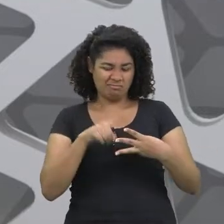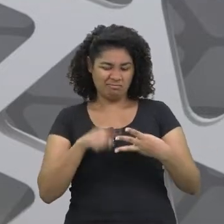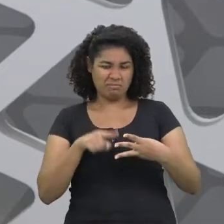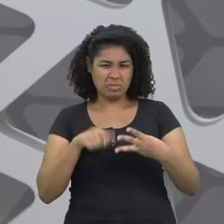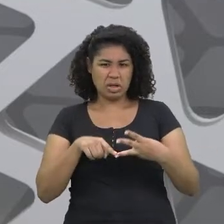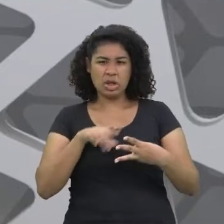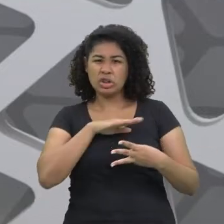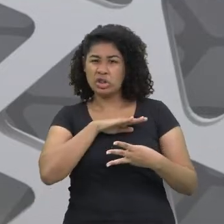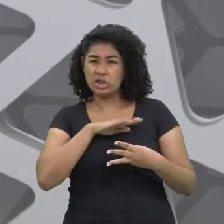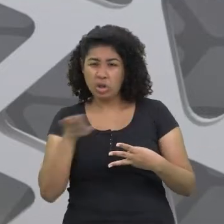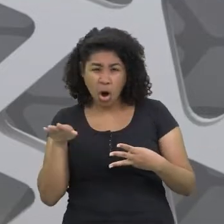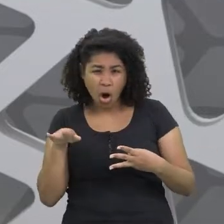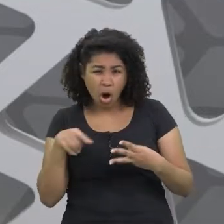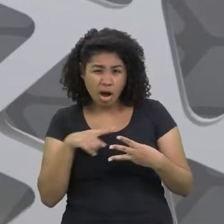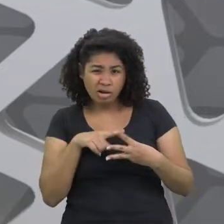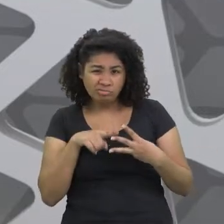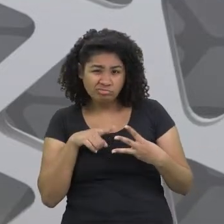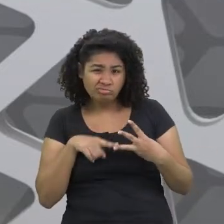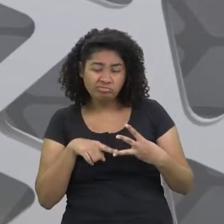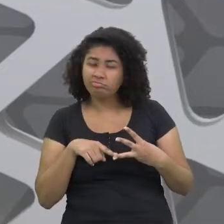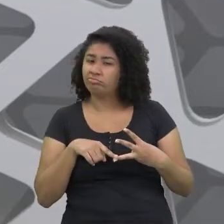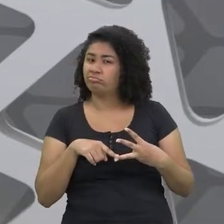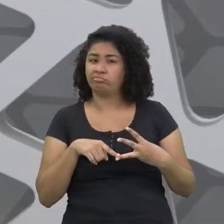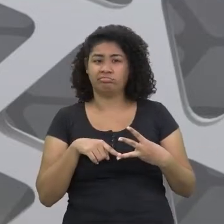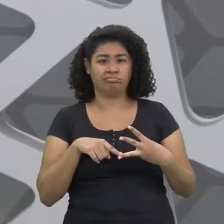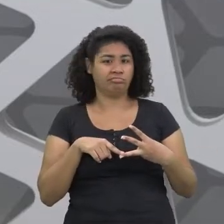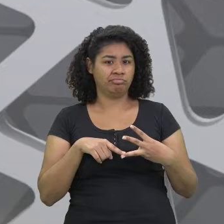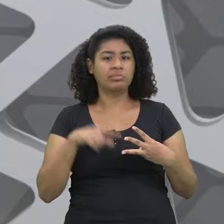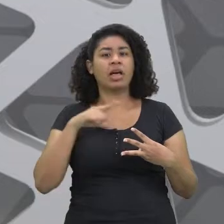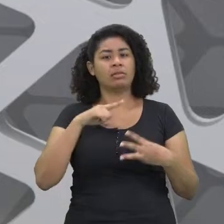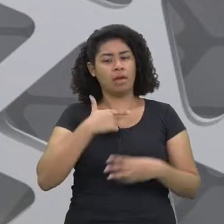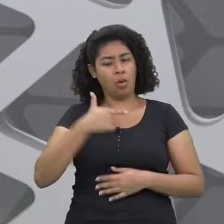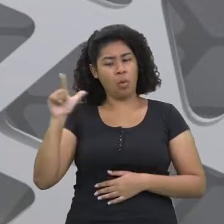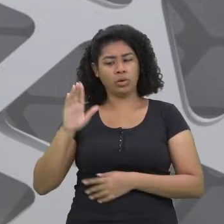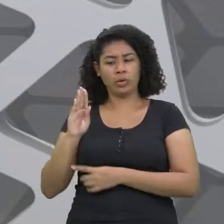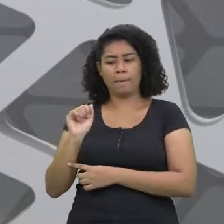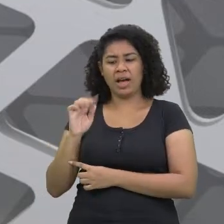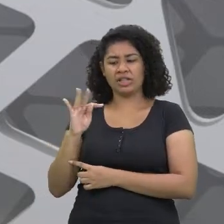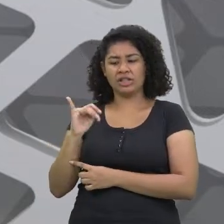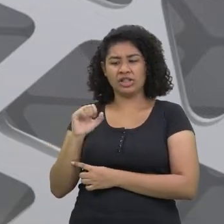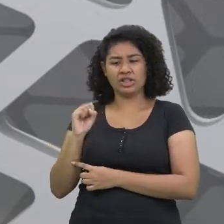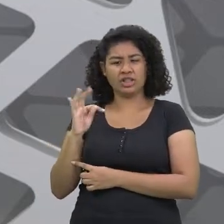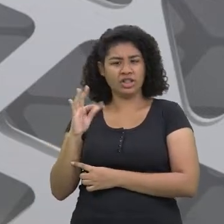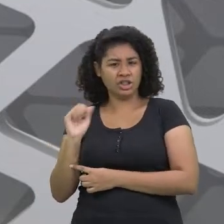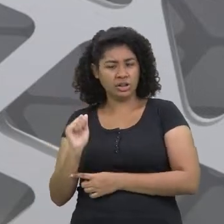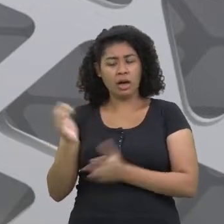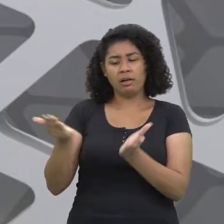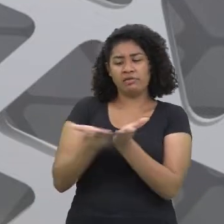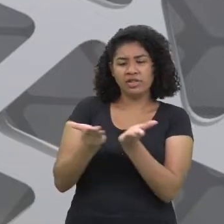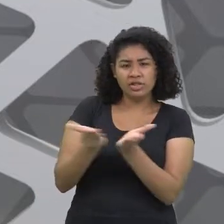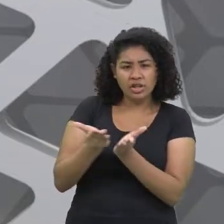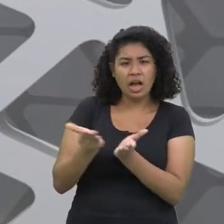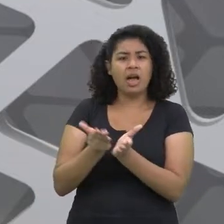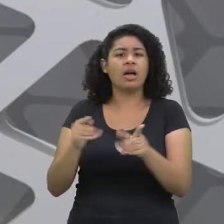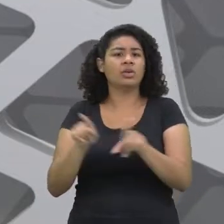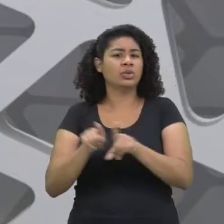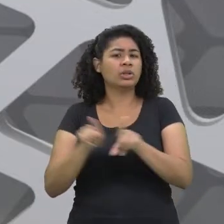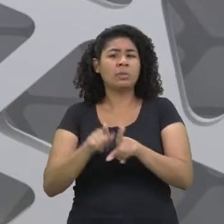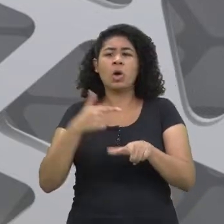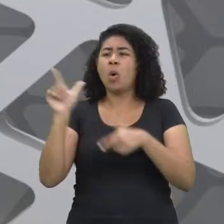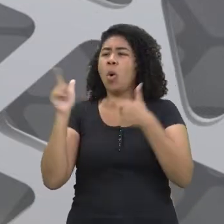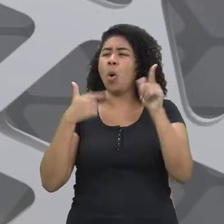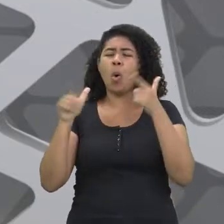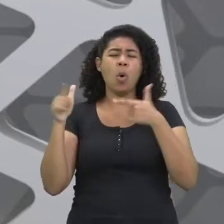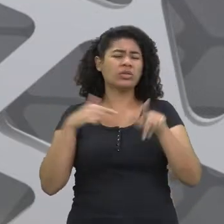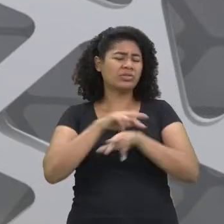anglicanos, né? Não somente presbiterianos, nós temos batistas, evangélicos, Igreja Quadrangular e